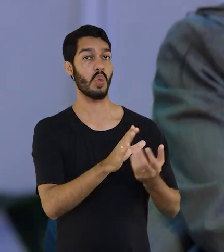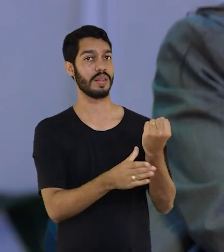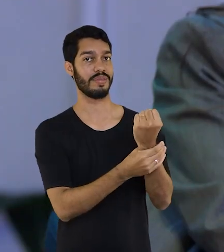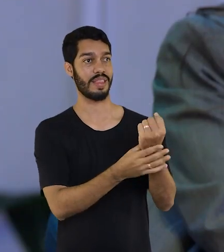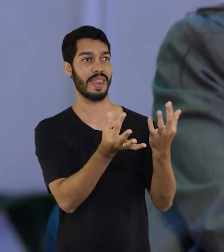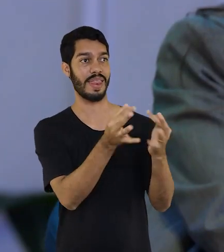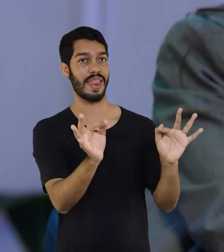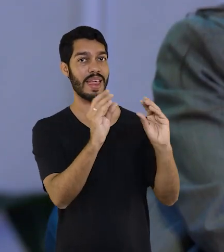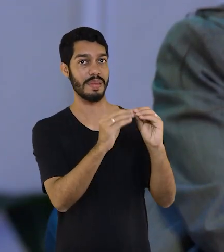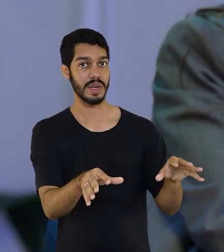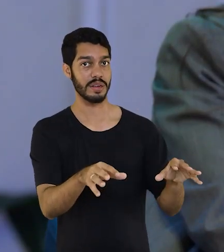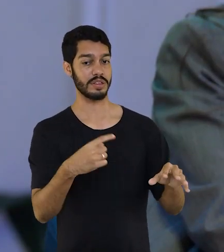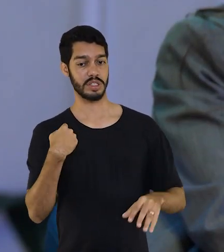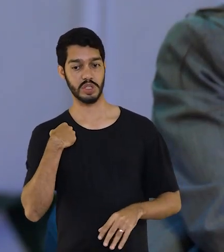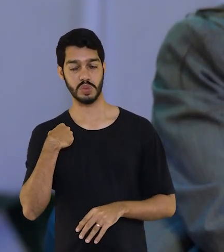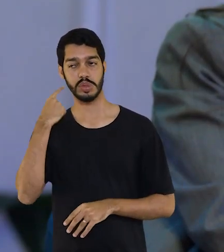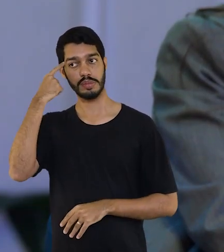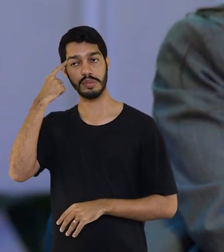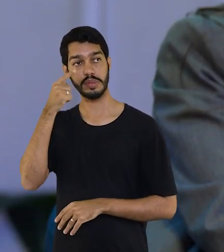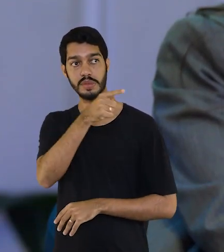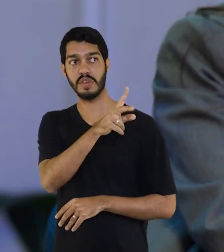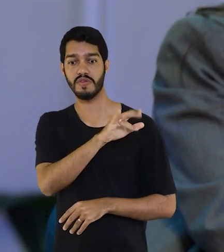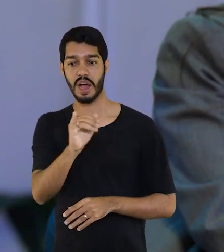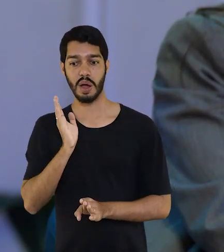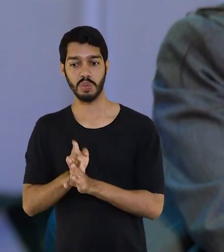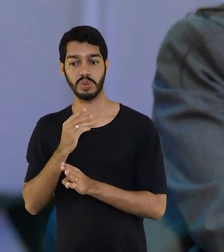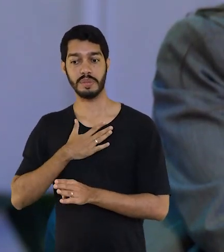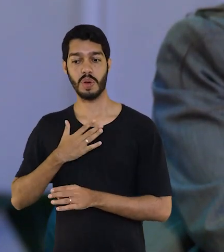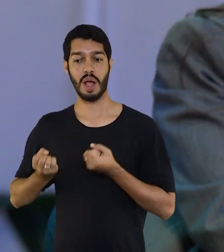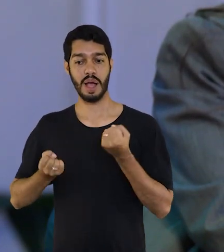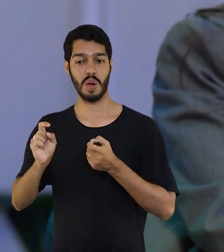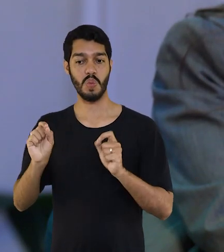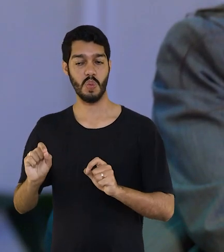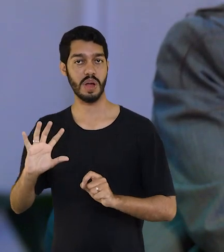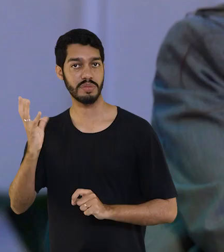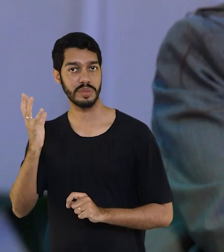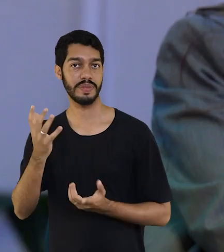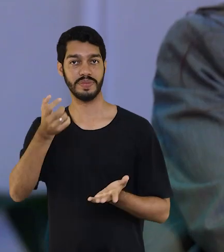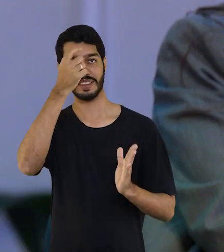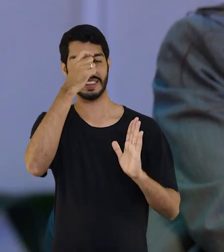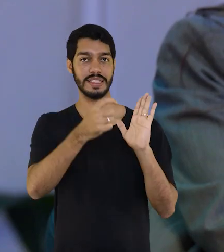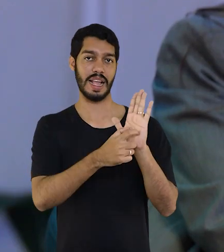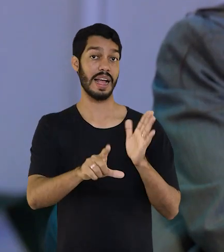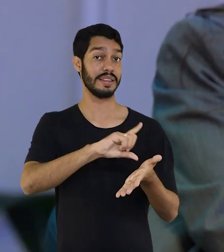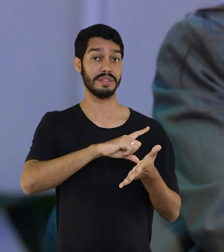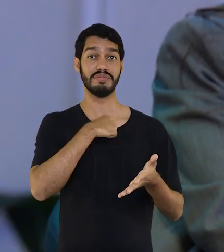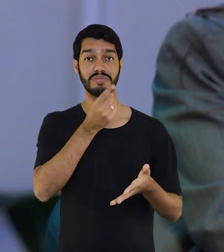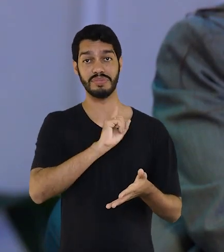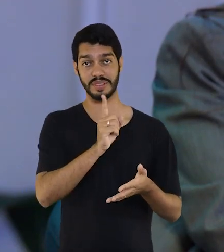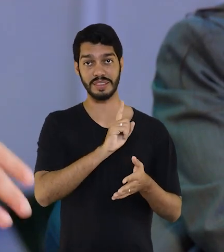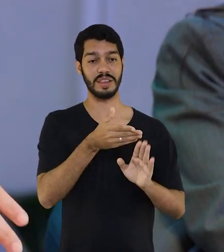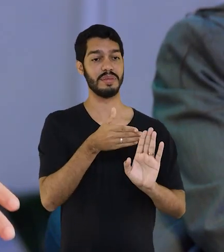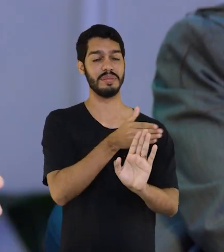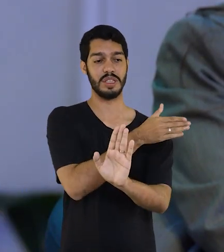2020 e deixou de cobrir em 2021. Então, se a pessoa pedir o que acontece com o meu carro, você vai saber exatamente dizer sem erro. Isso era impossível saber antes da AI,